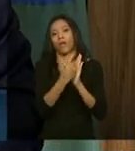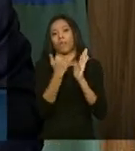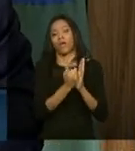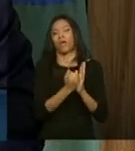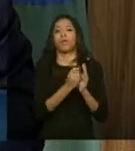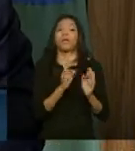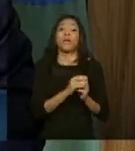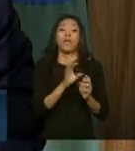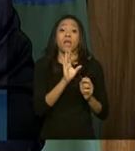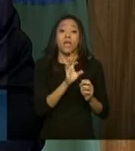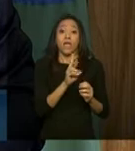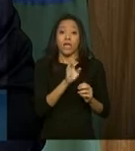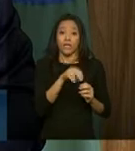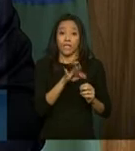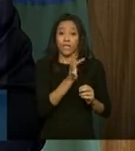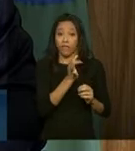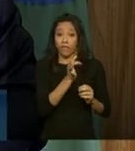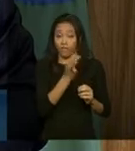Federal, Anvisa,